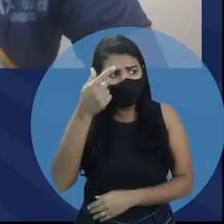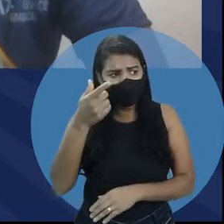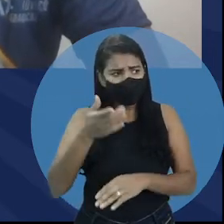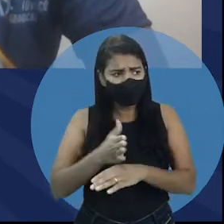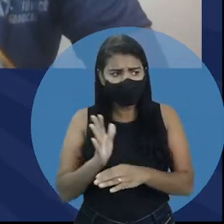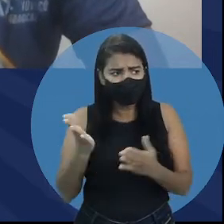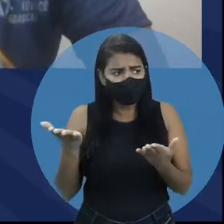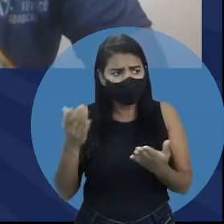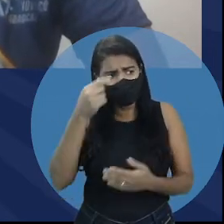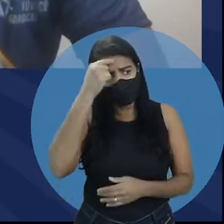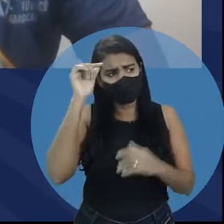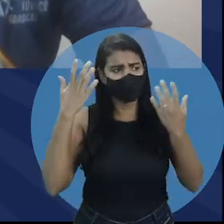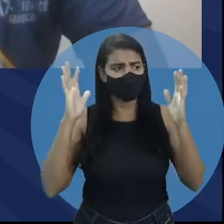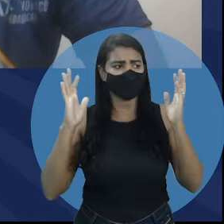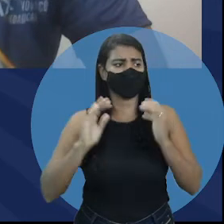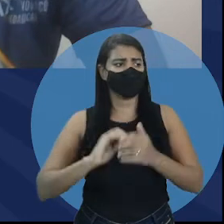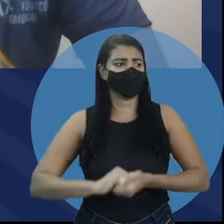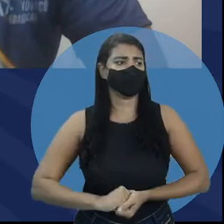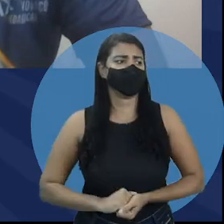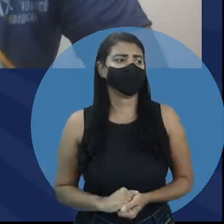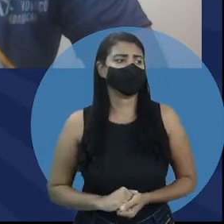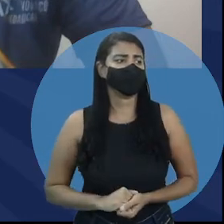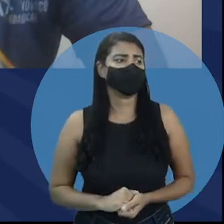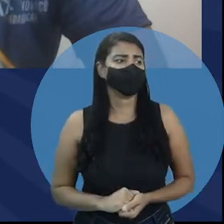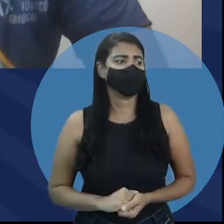trabalhado. Parabéns